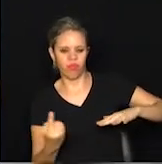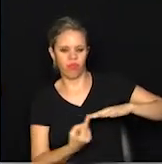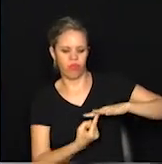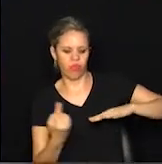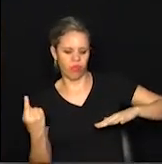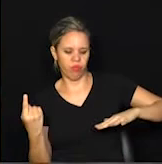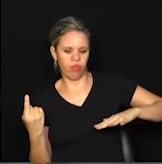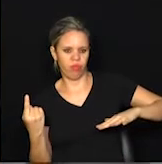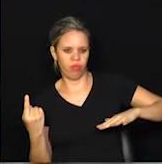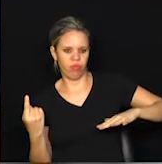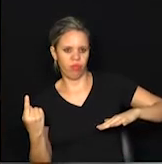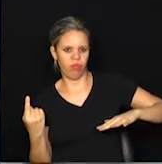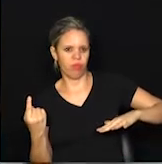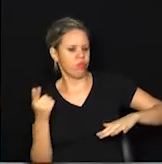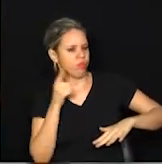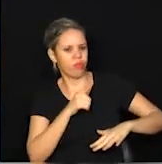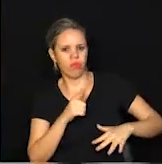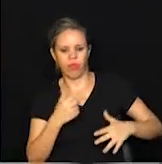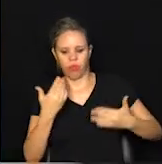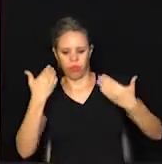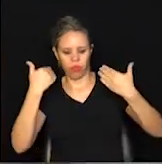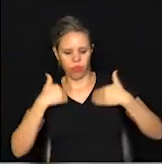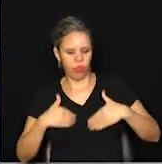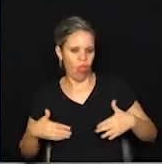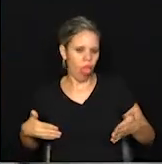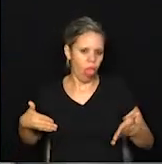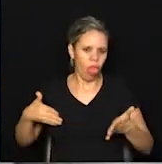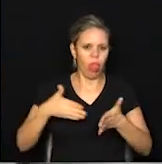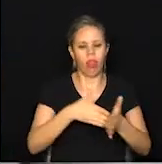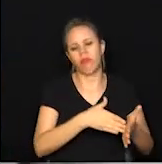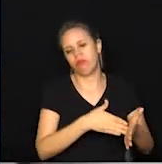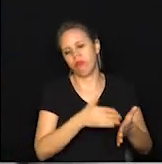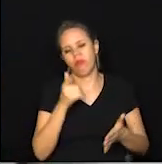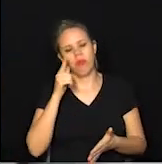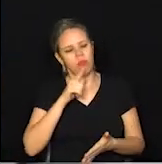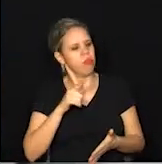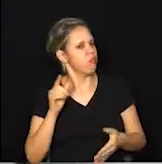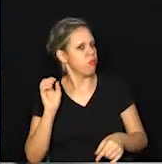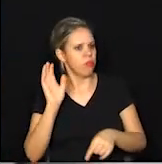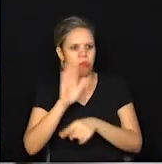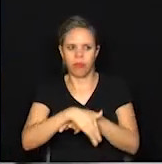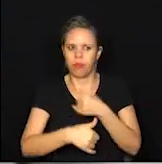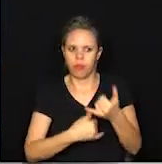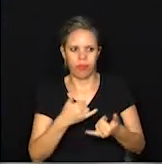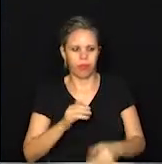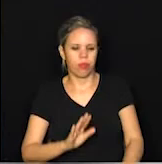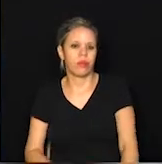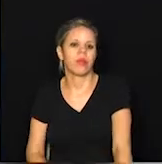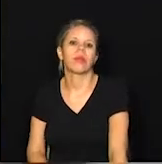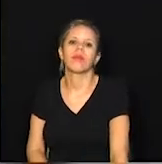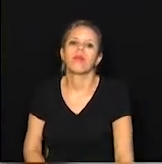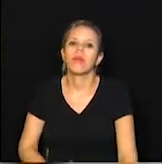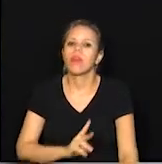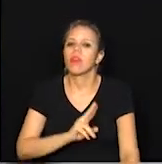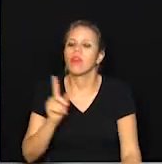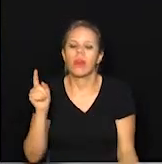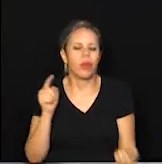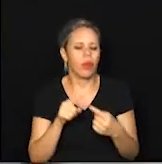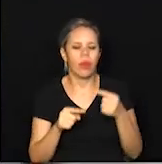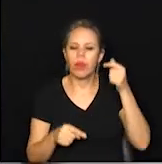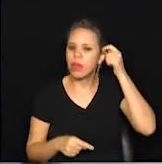pela sua limitação genética, pela sua limitação vocacional. E não é esse o